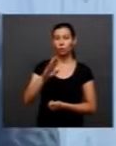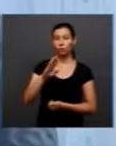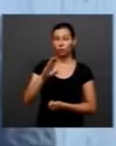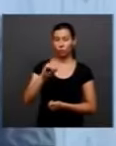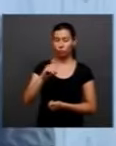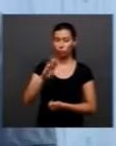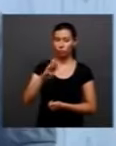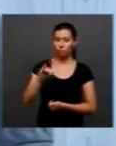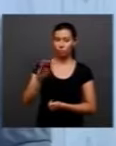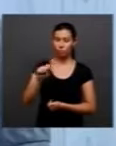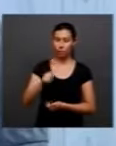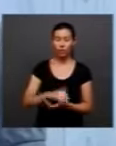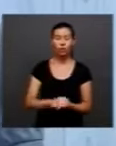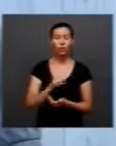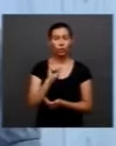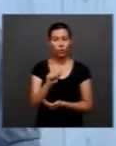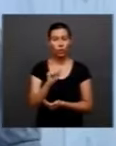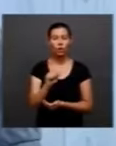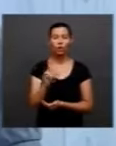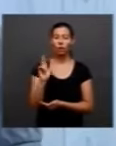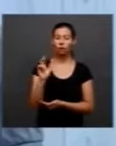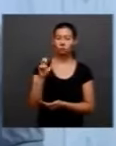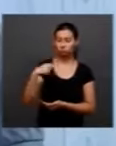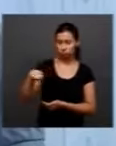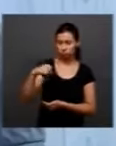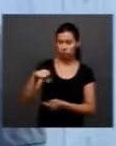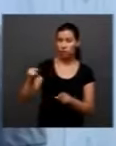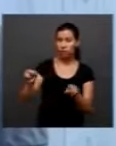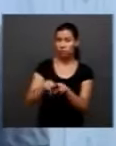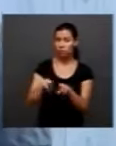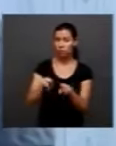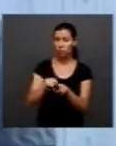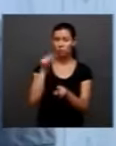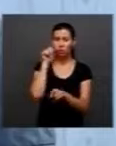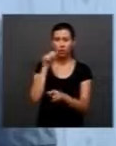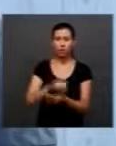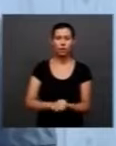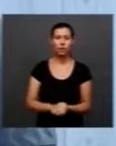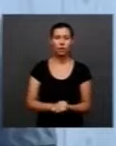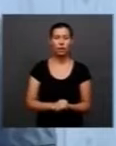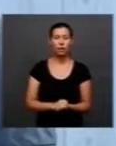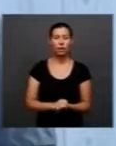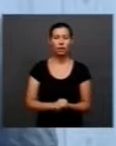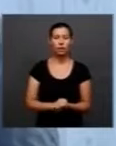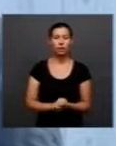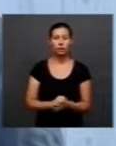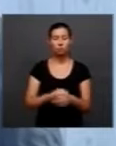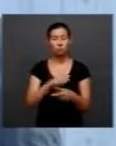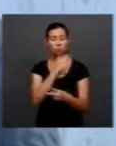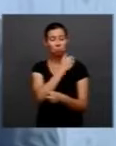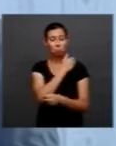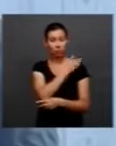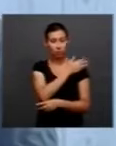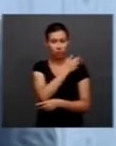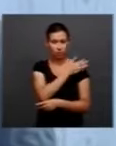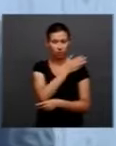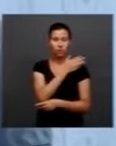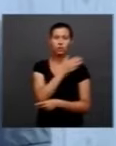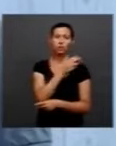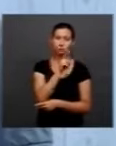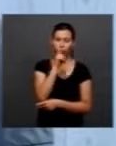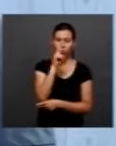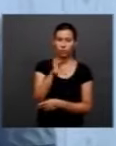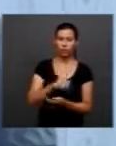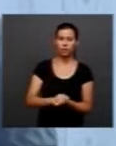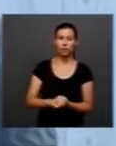são mulheres, e dentro de uma sociedade machista, elas sofrem como se fossem um duplo preconceito. Se elas não performatizarem, não forem